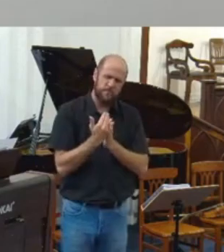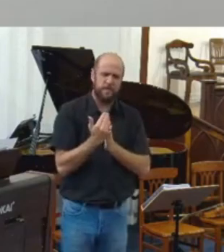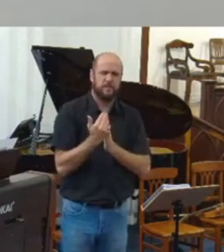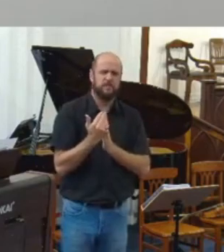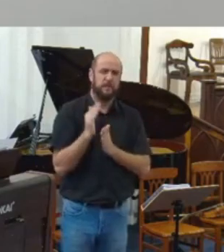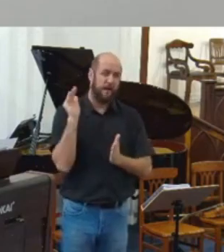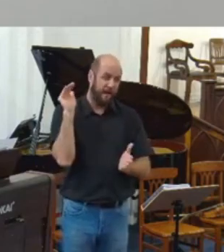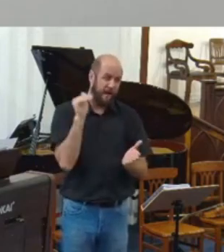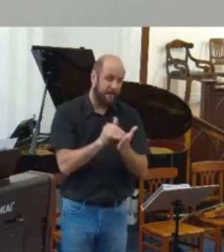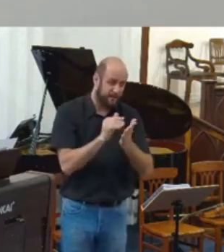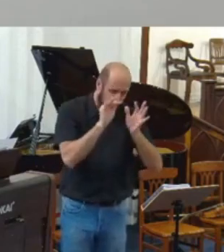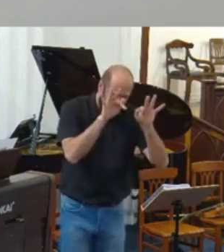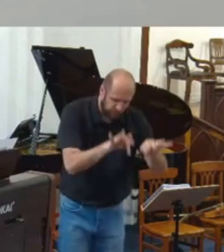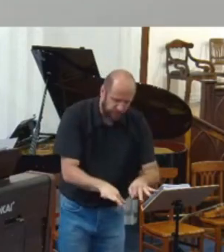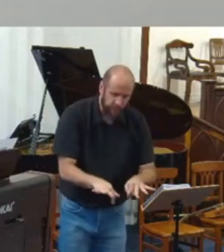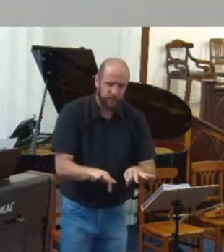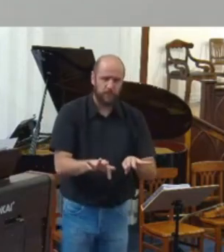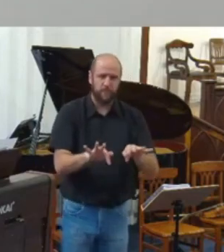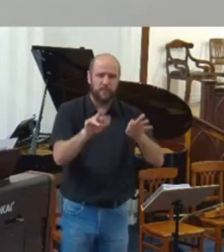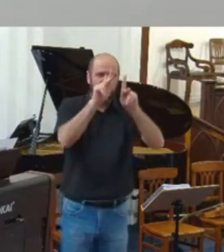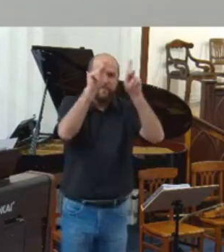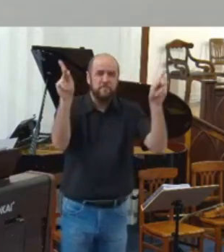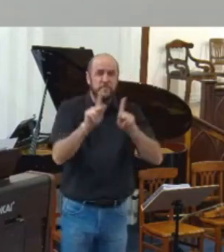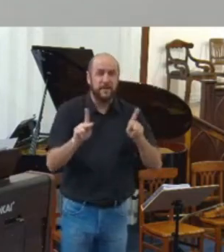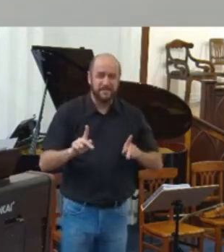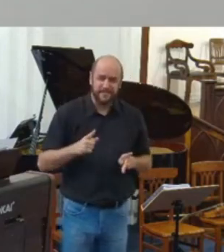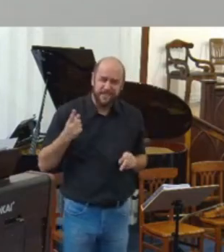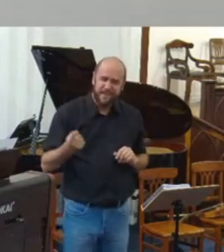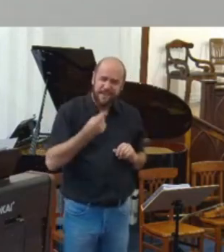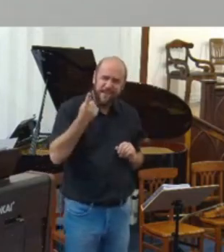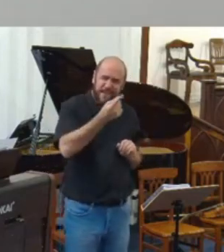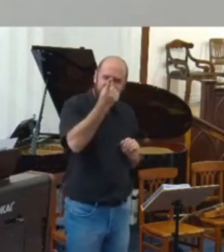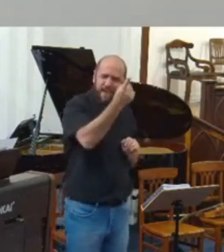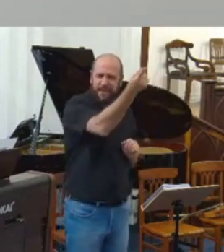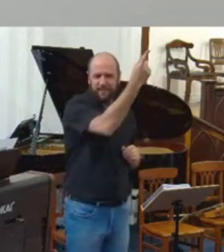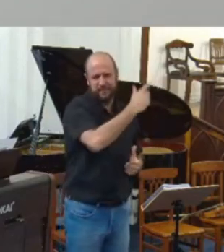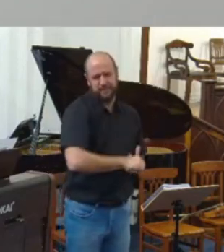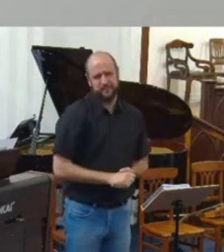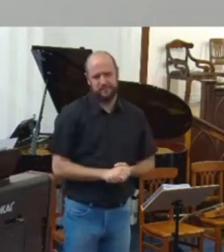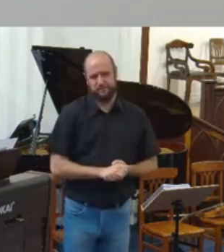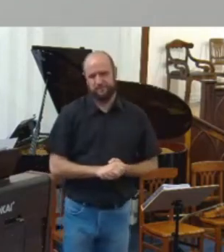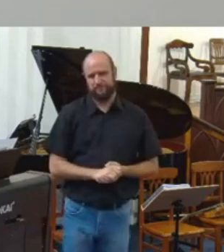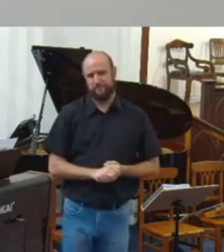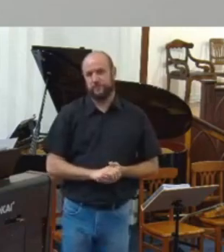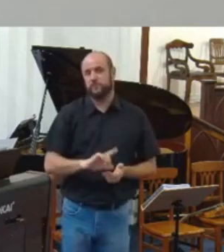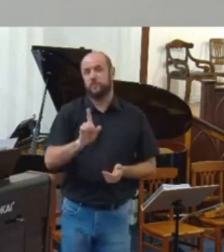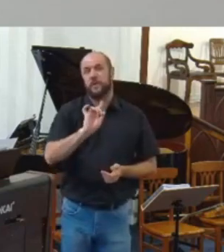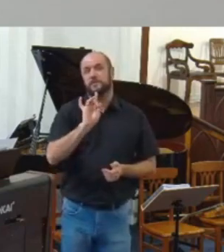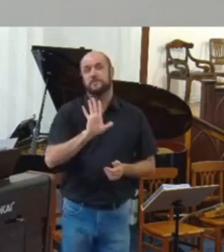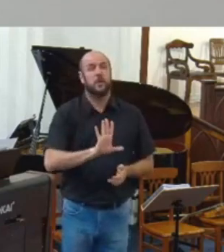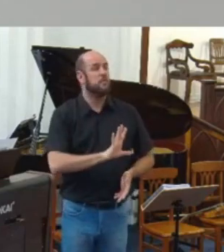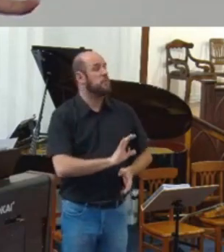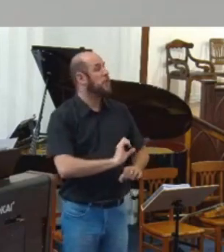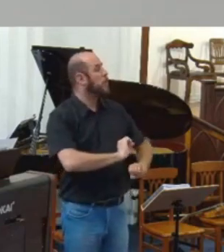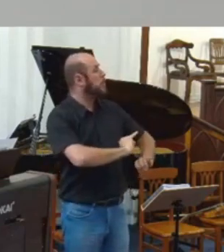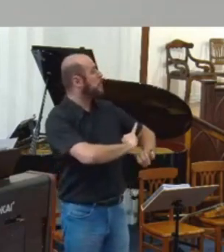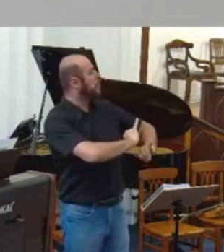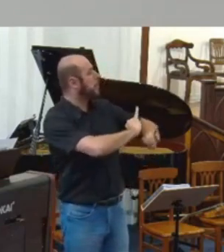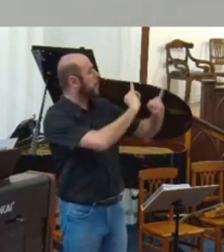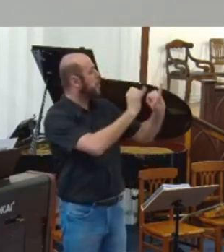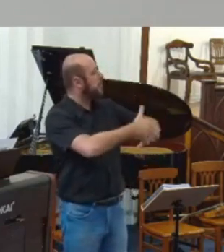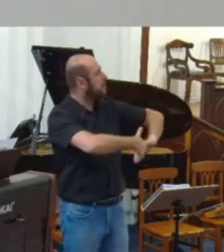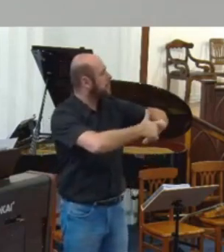paz para o status eterno. Então não era um bom cumprimento, não era como se fosse um simples shalom